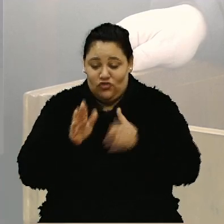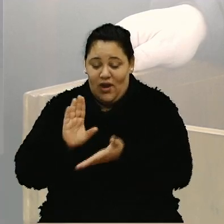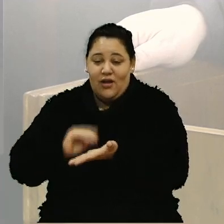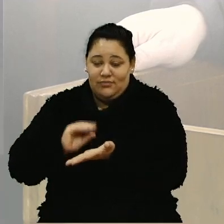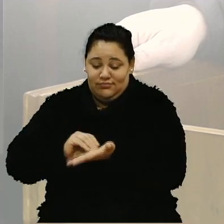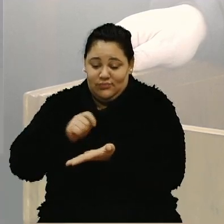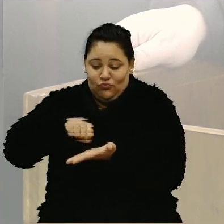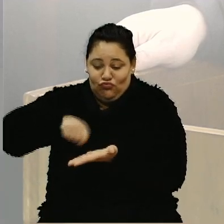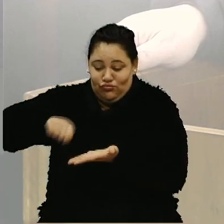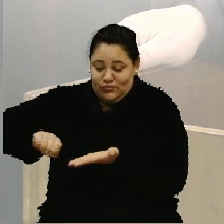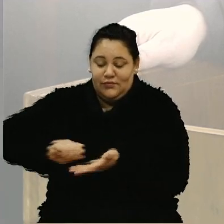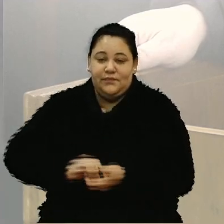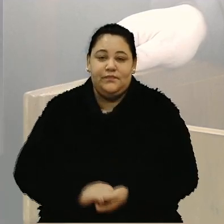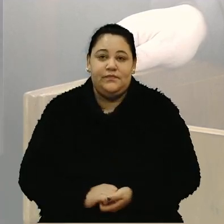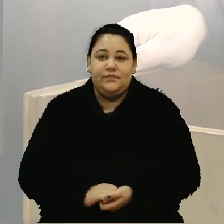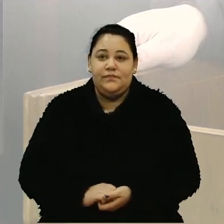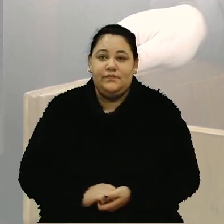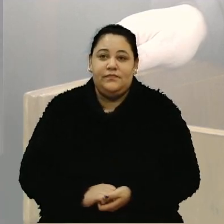para 2025.